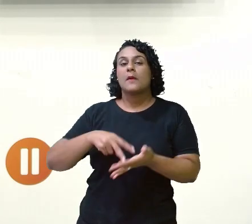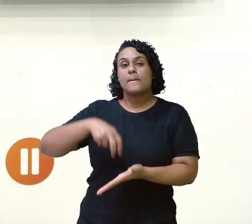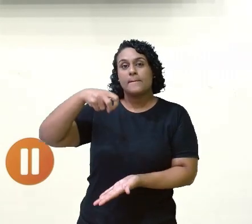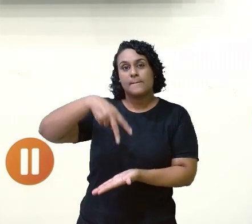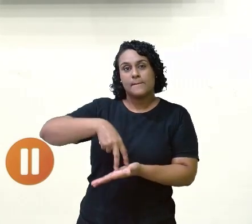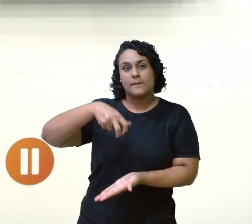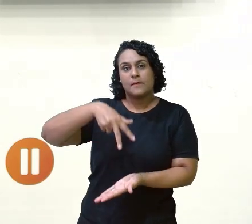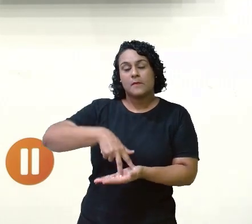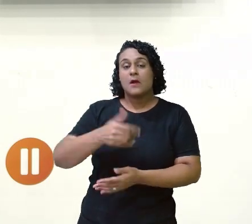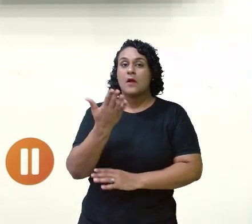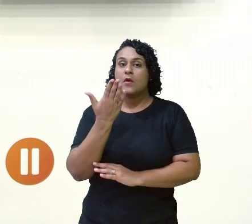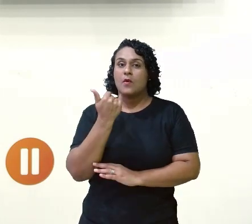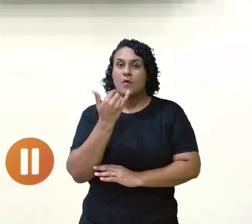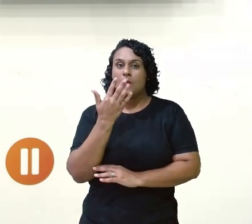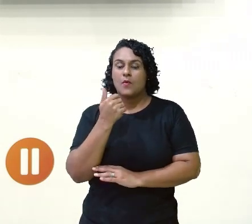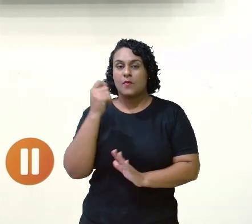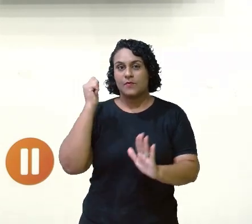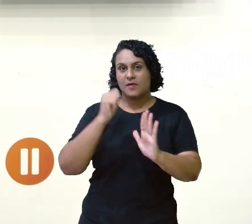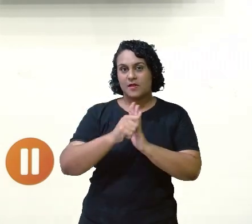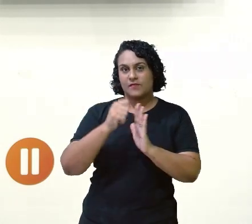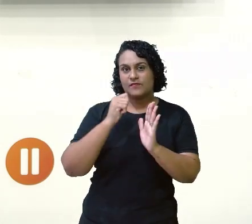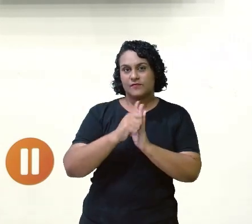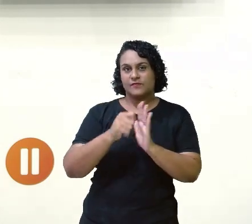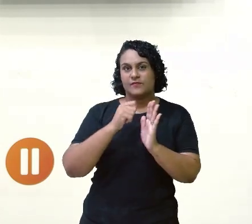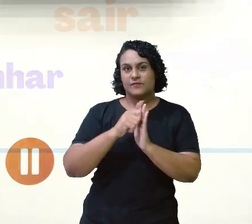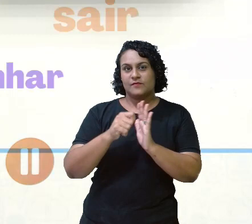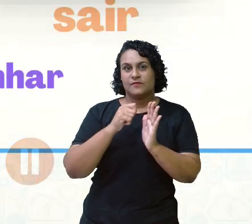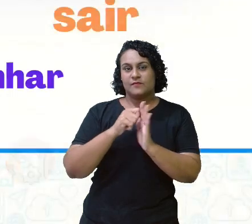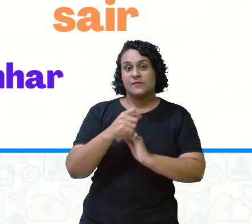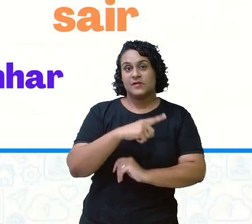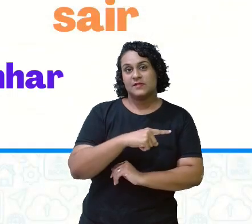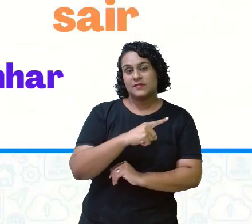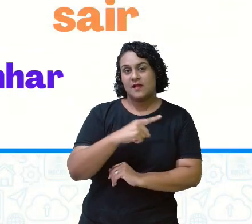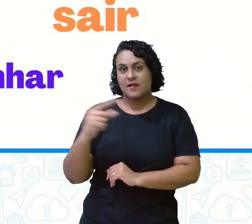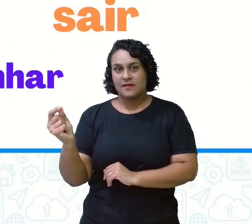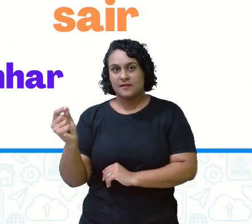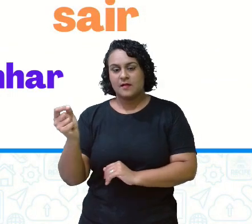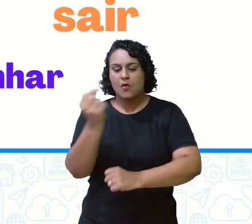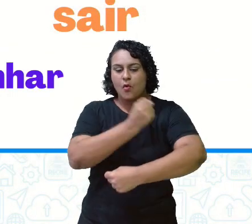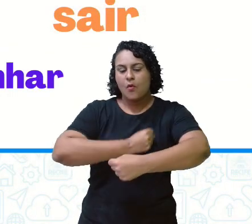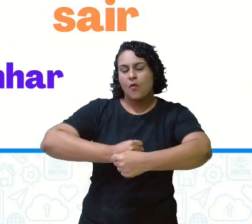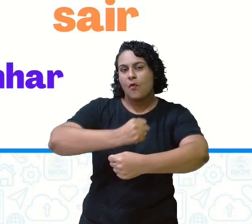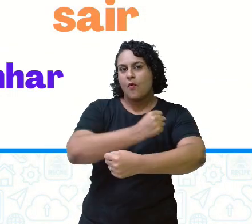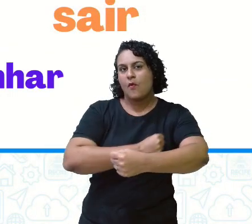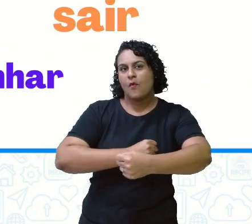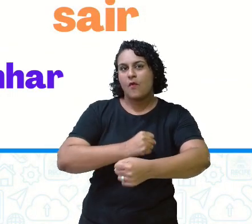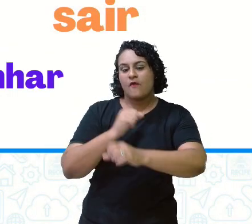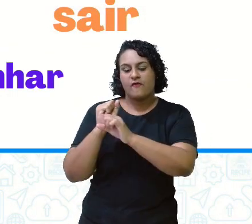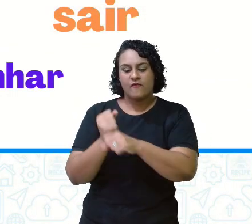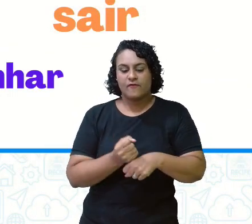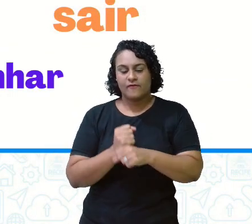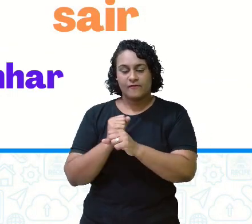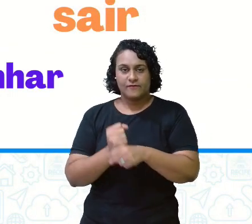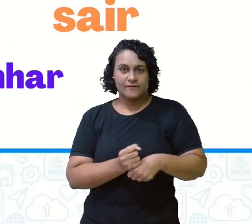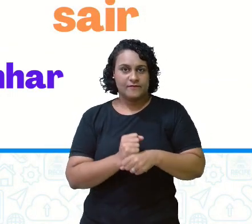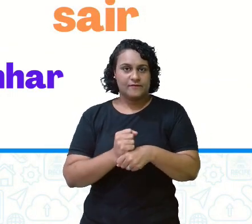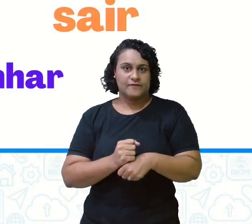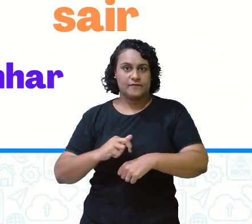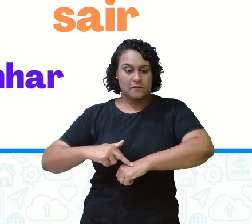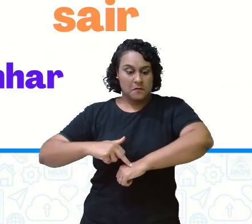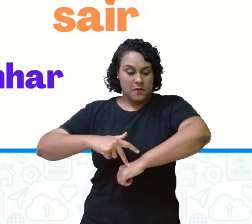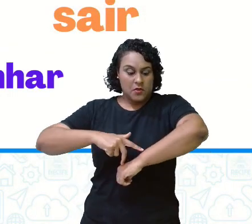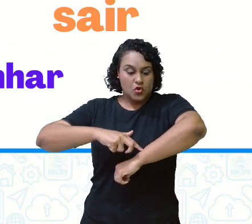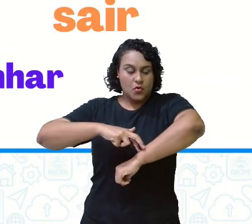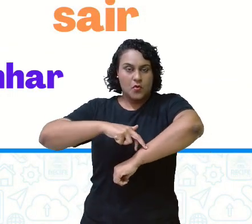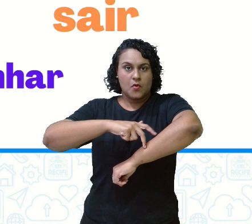pular, comer, escrever, sair, cozinhar, varrer,